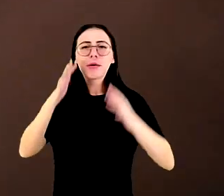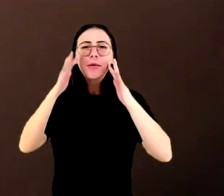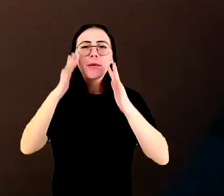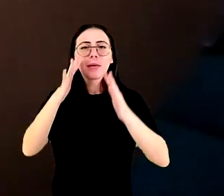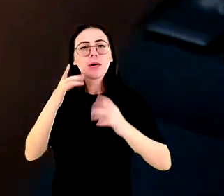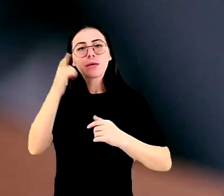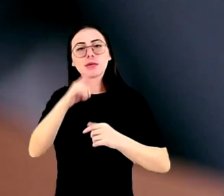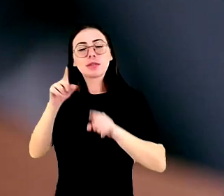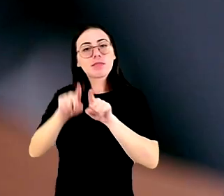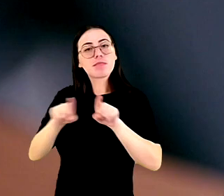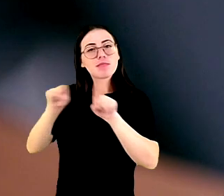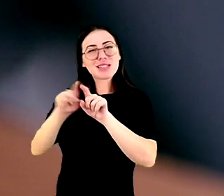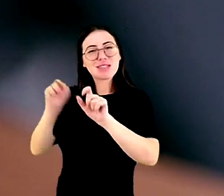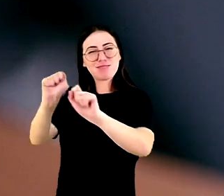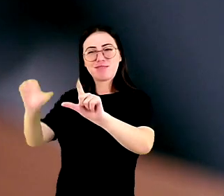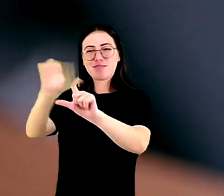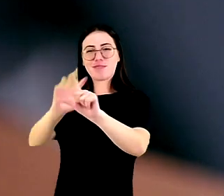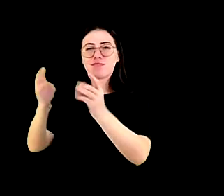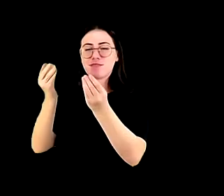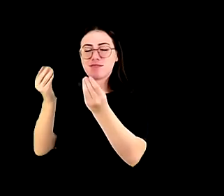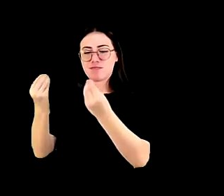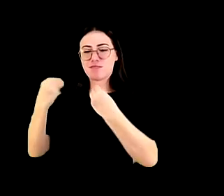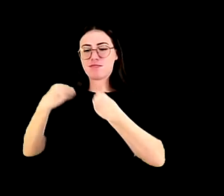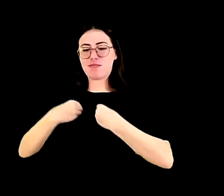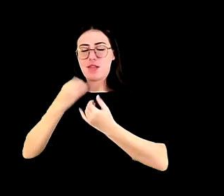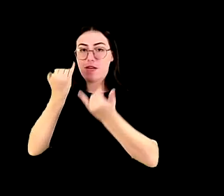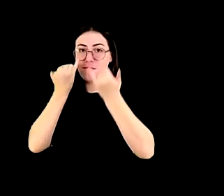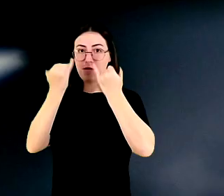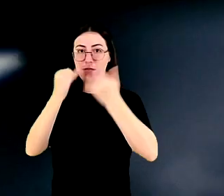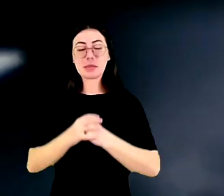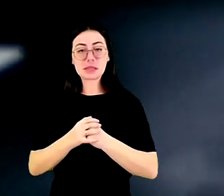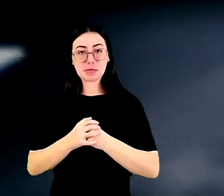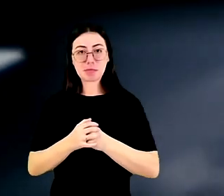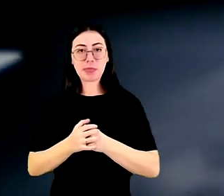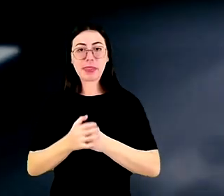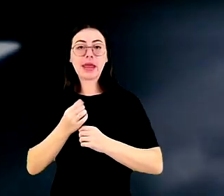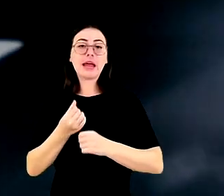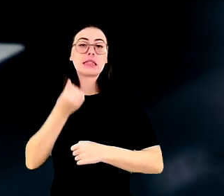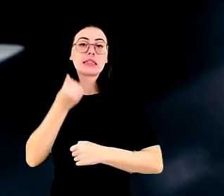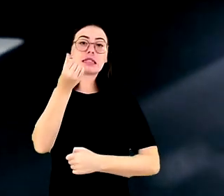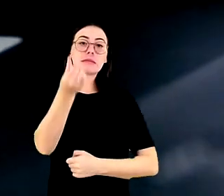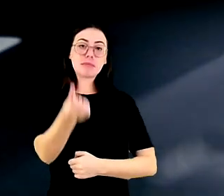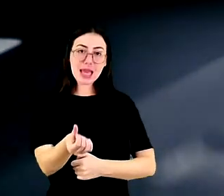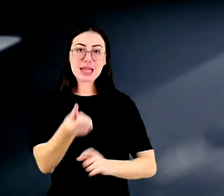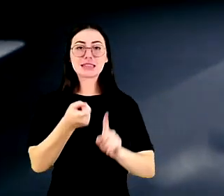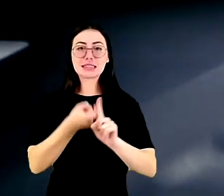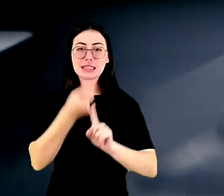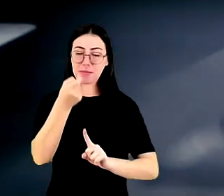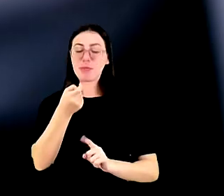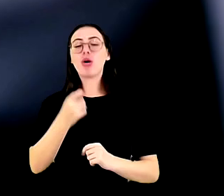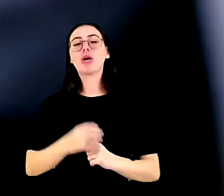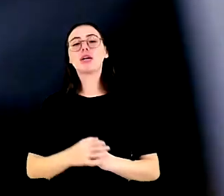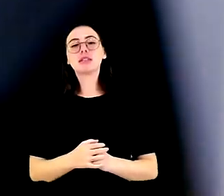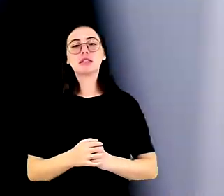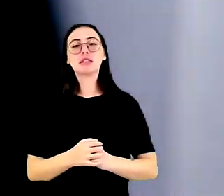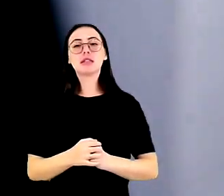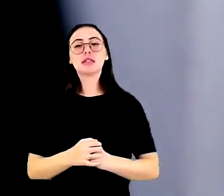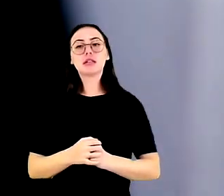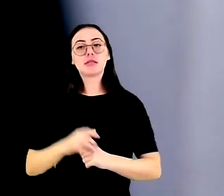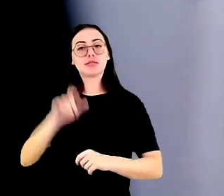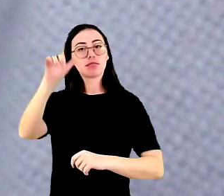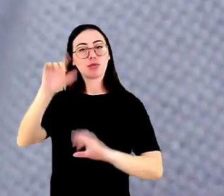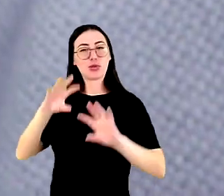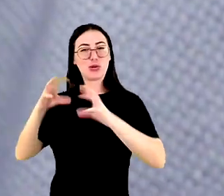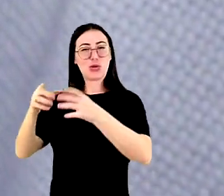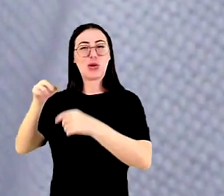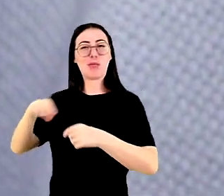Cloud. E 6 meses depois, aí foi onde eu recebi um convite para poder fazer parte do time da SoulCode Academy. Só